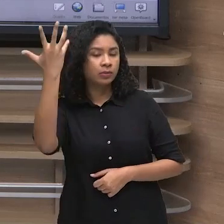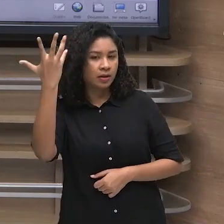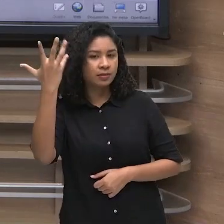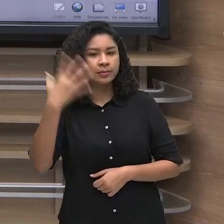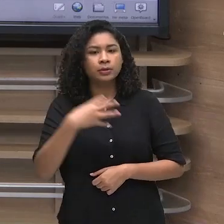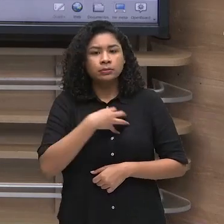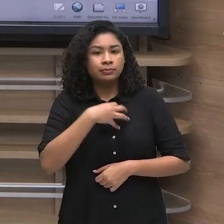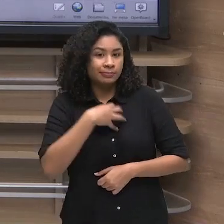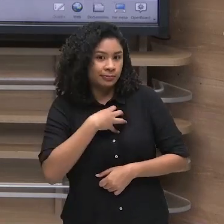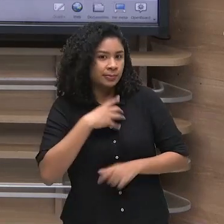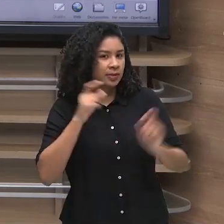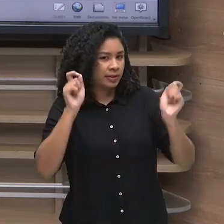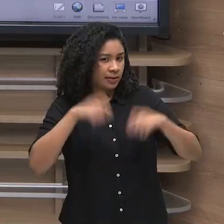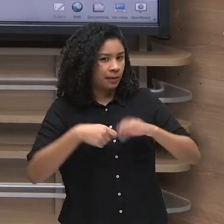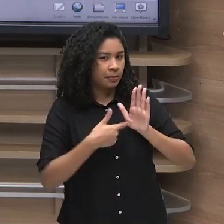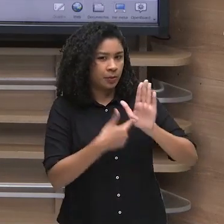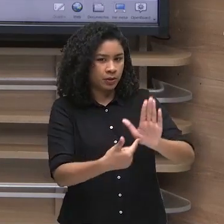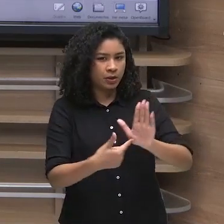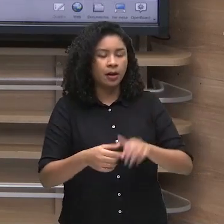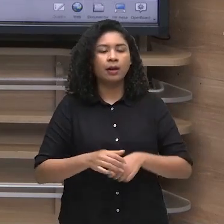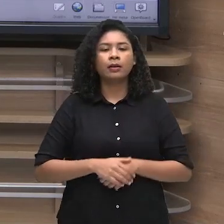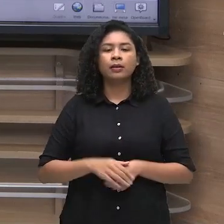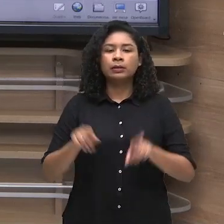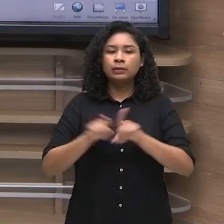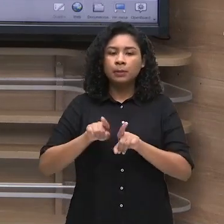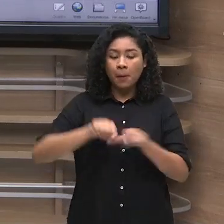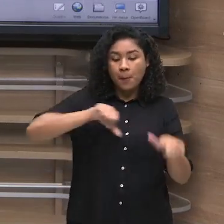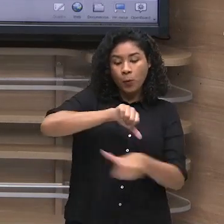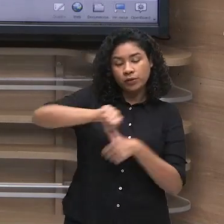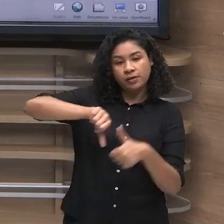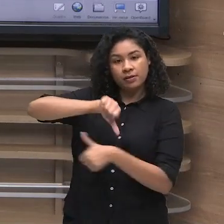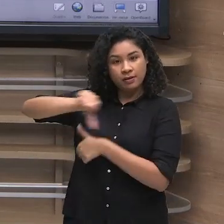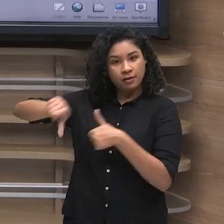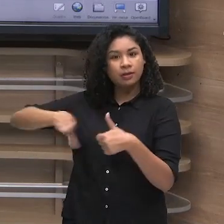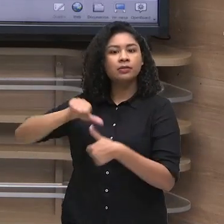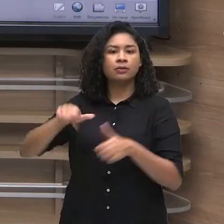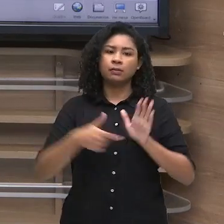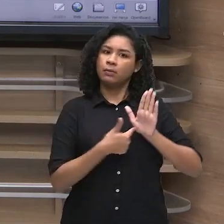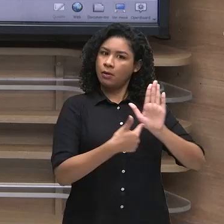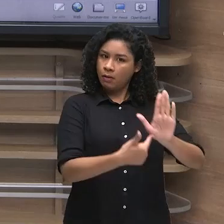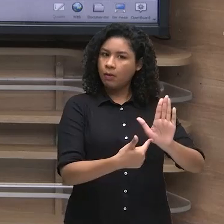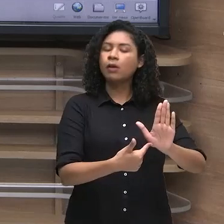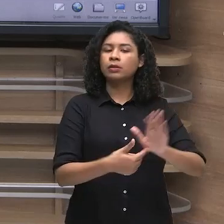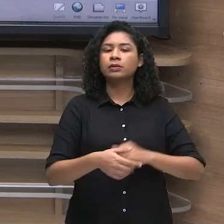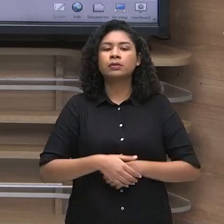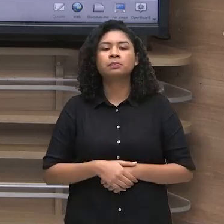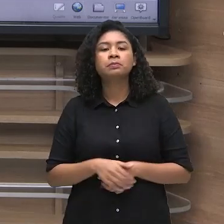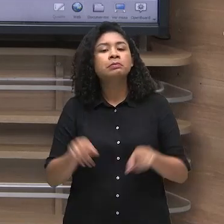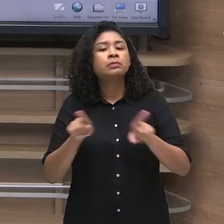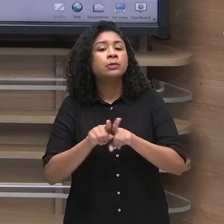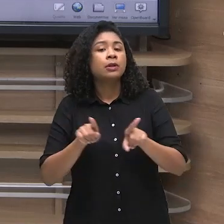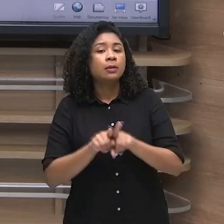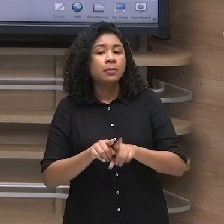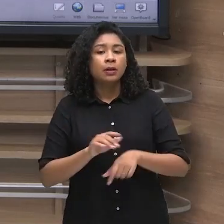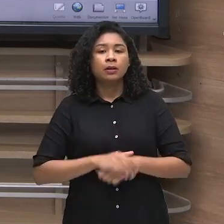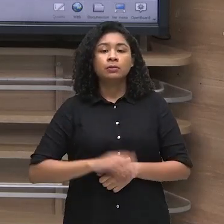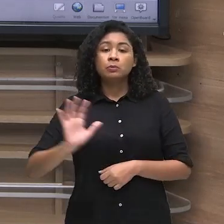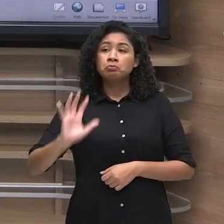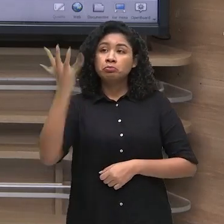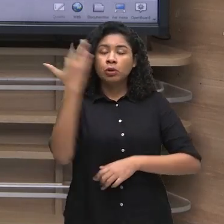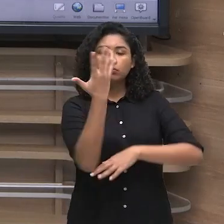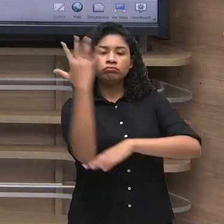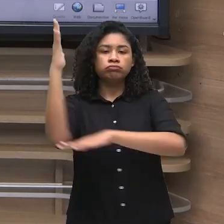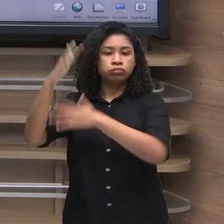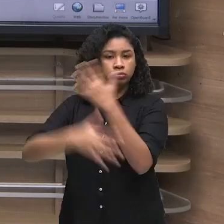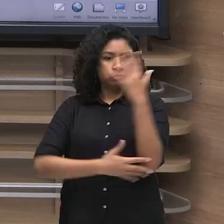Então, estado, aparência de estado, mudança de estado, indica também fenômenos da